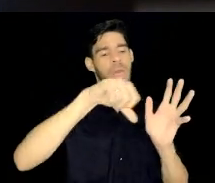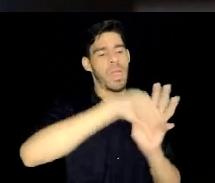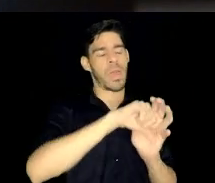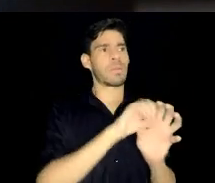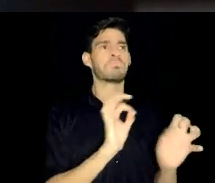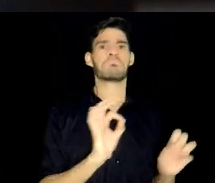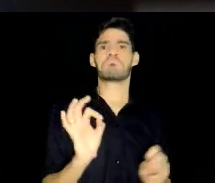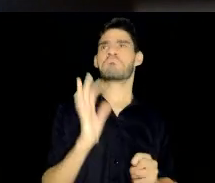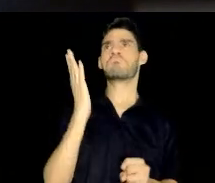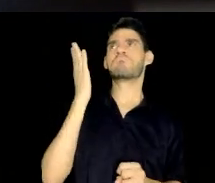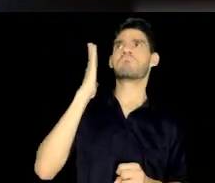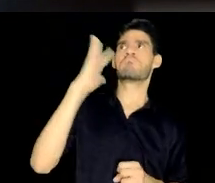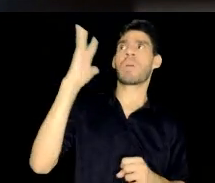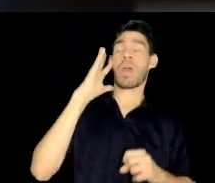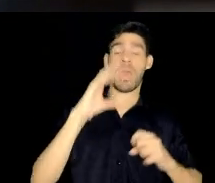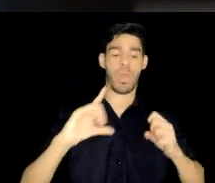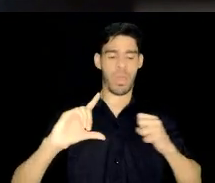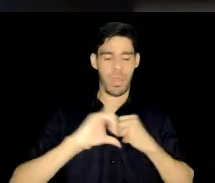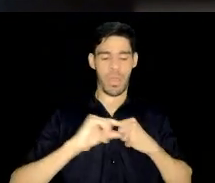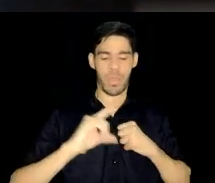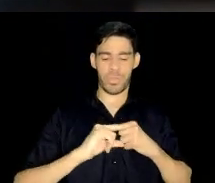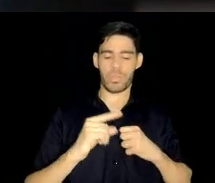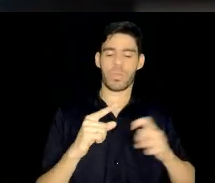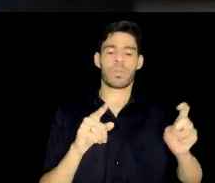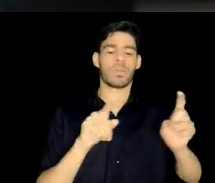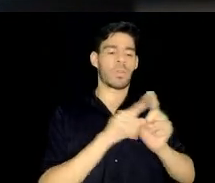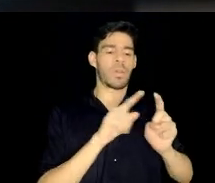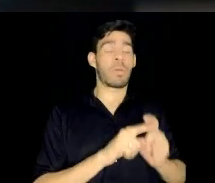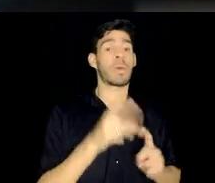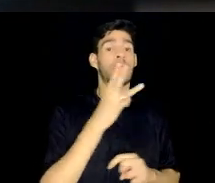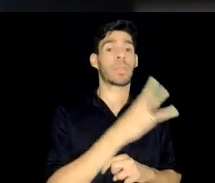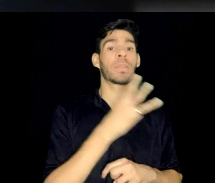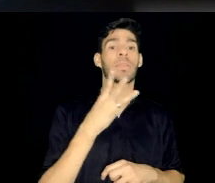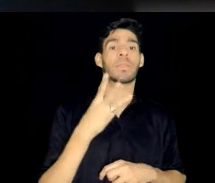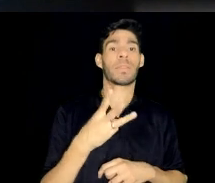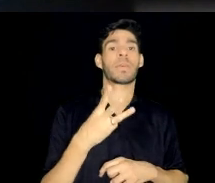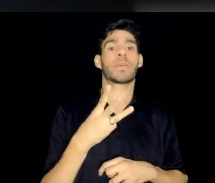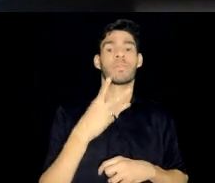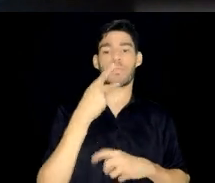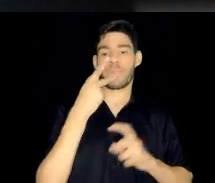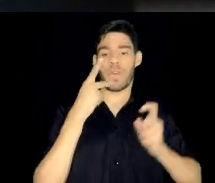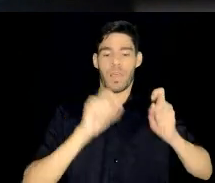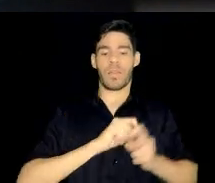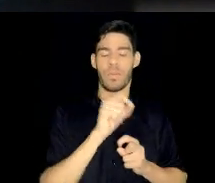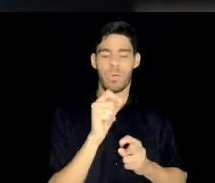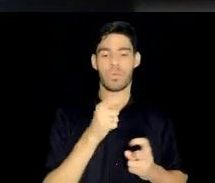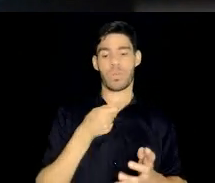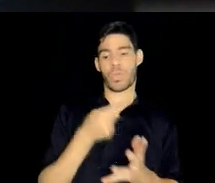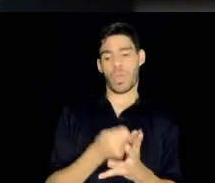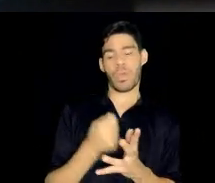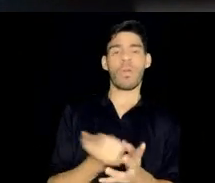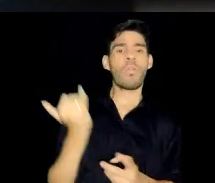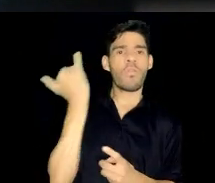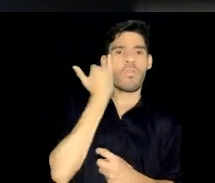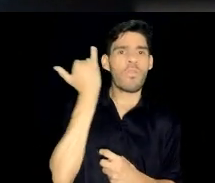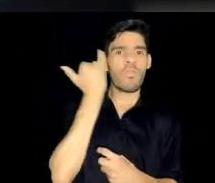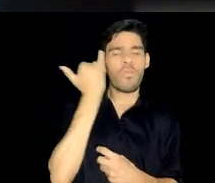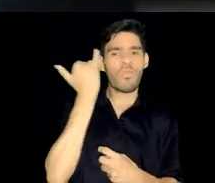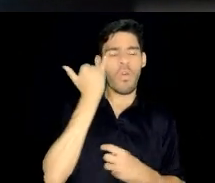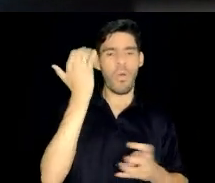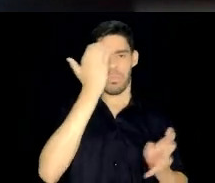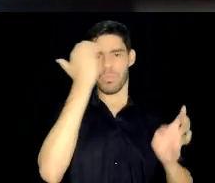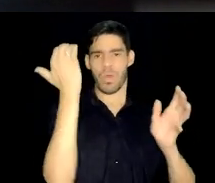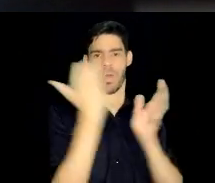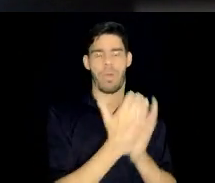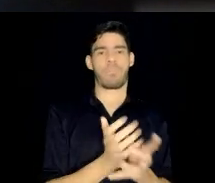indício de crime. Esse artigo e o artigo 33, que fala de exigir informação